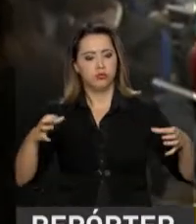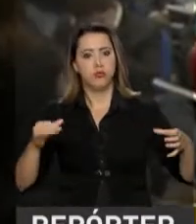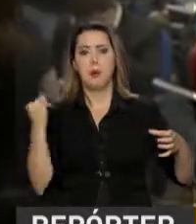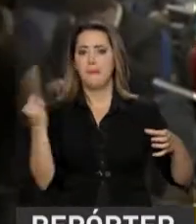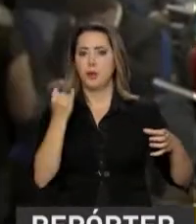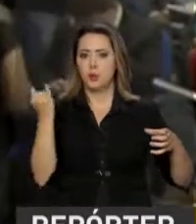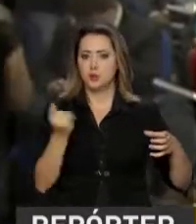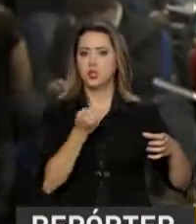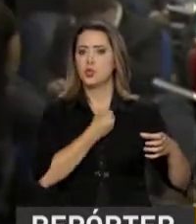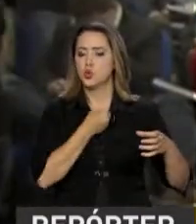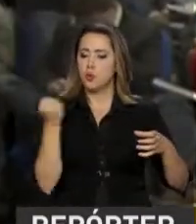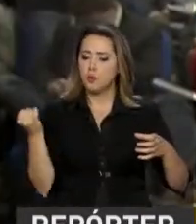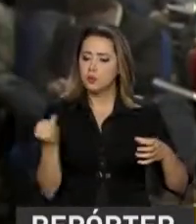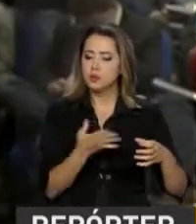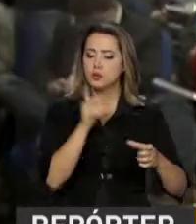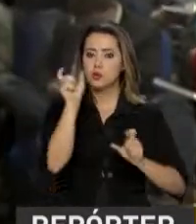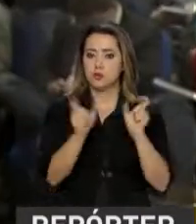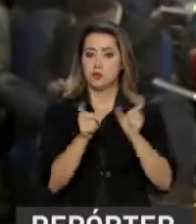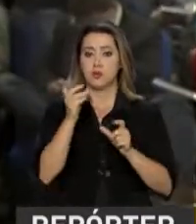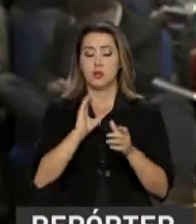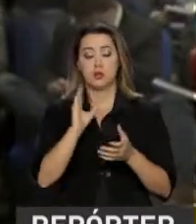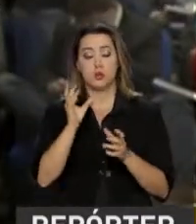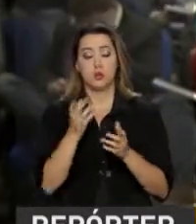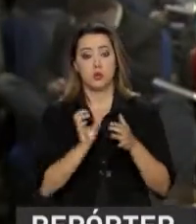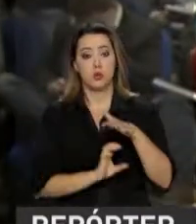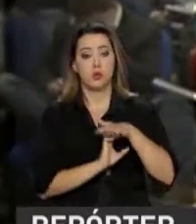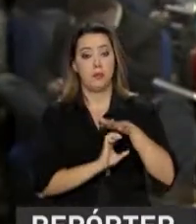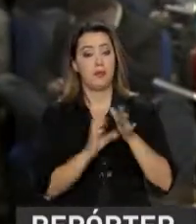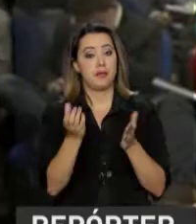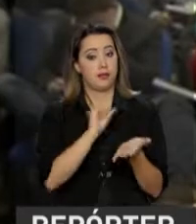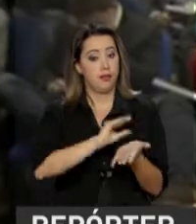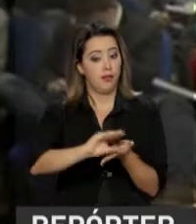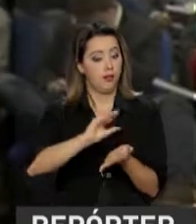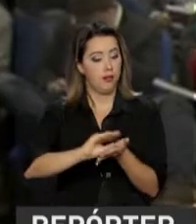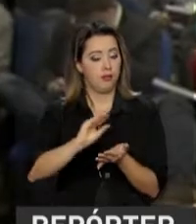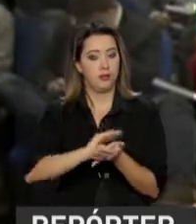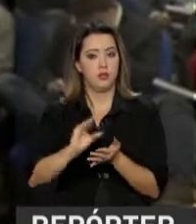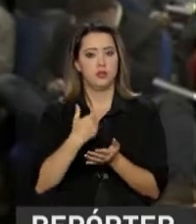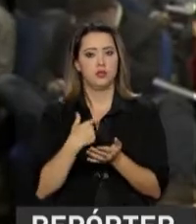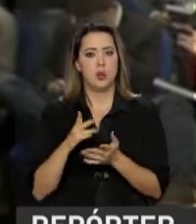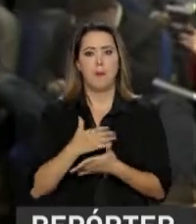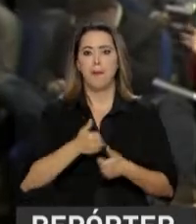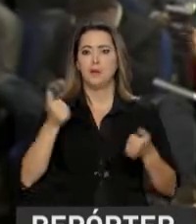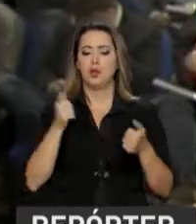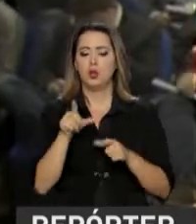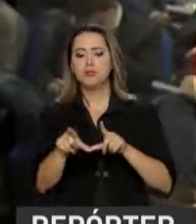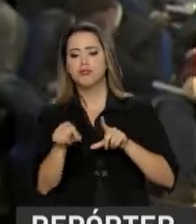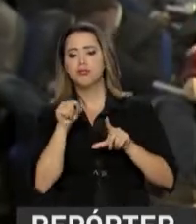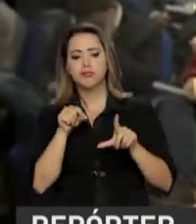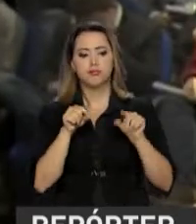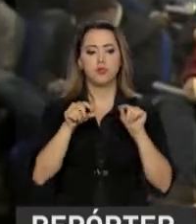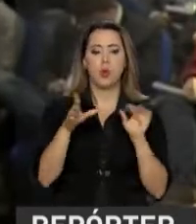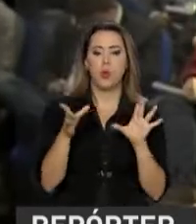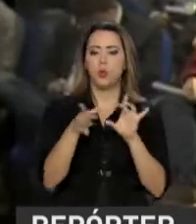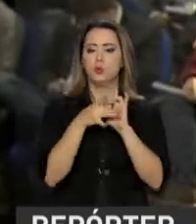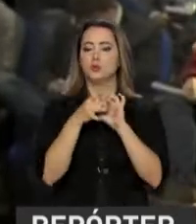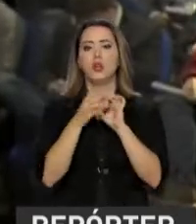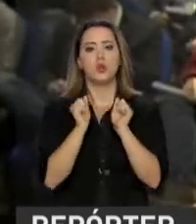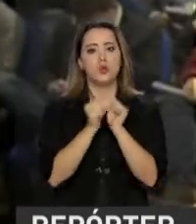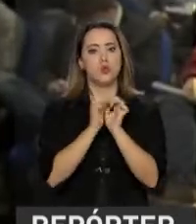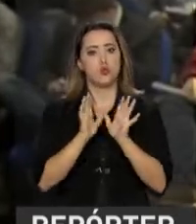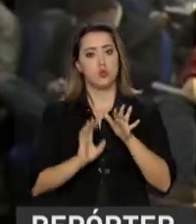de investidores prontos para para aqueles melhores casos buscar parcerias e negócios